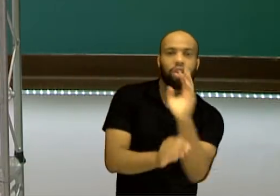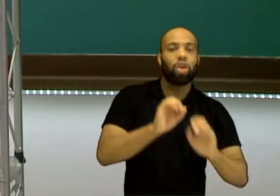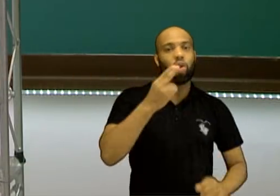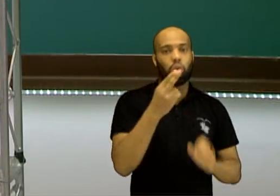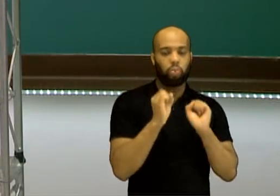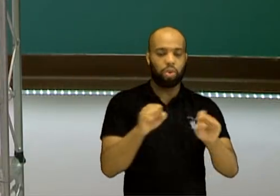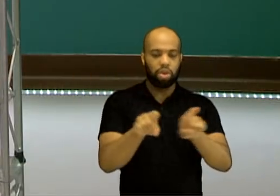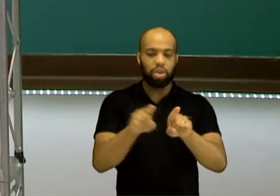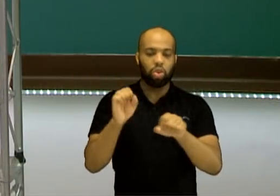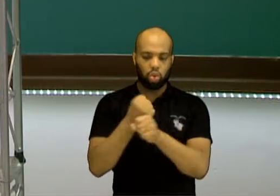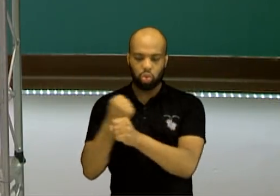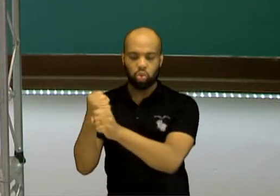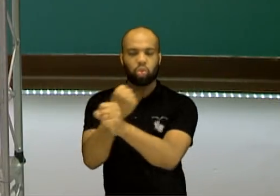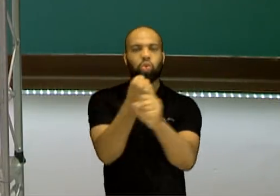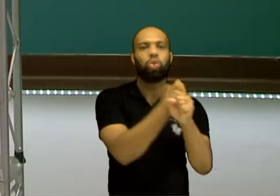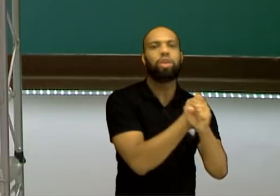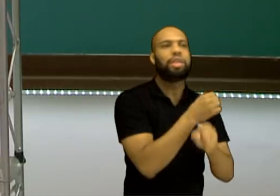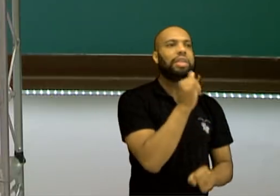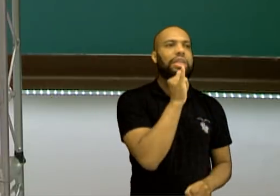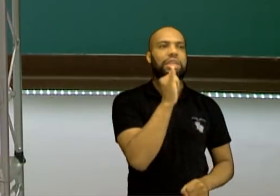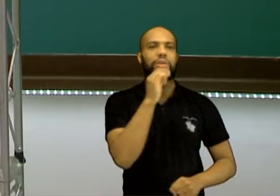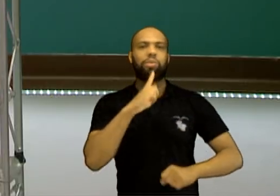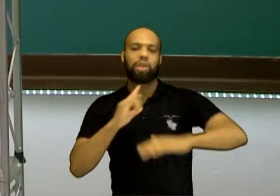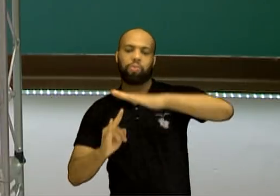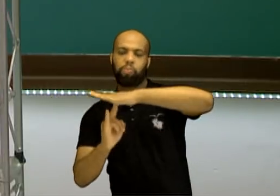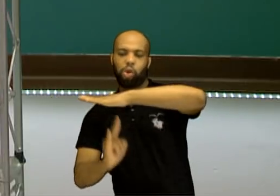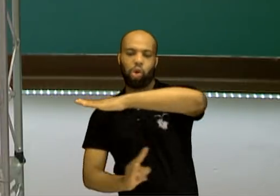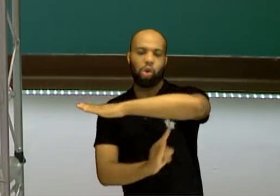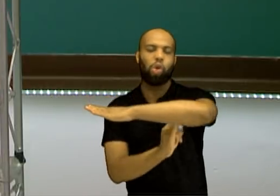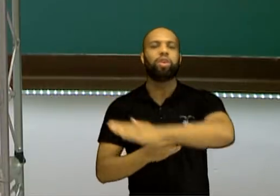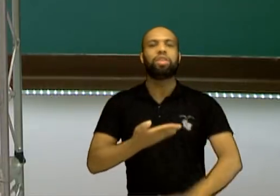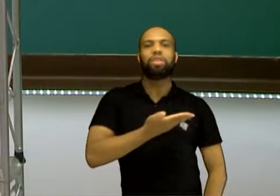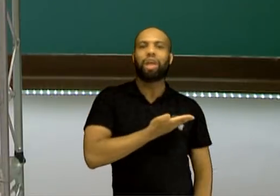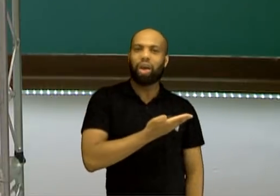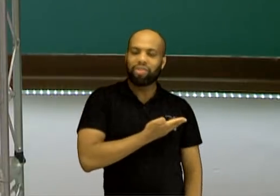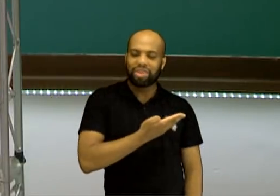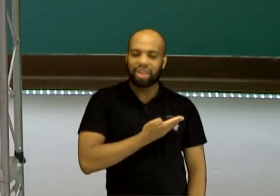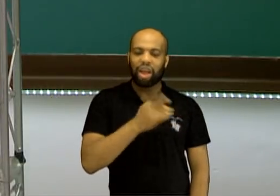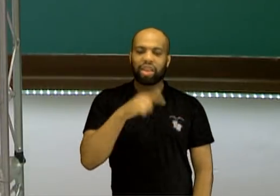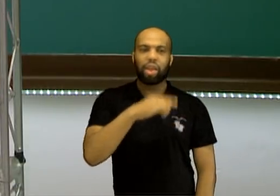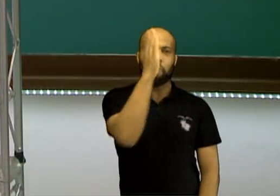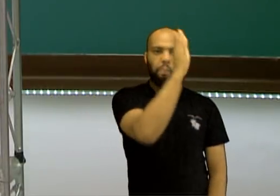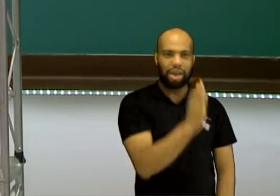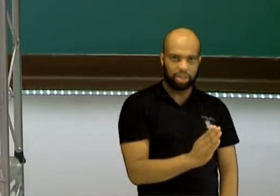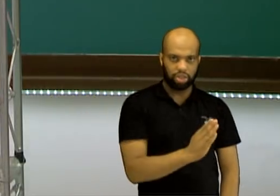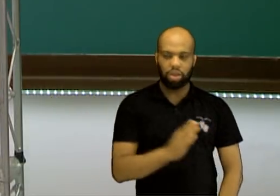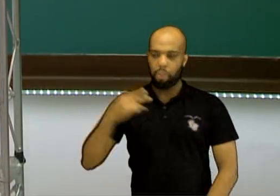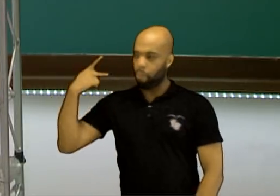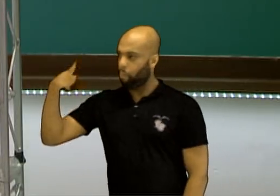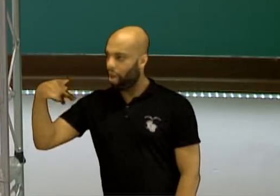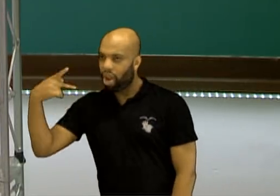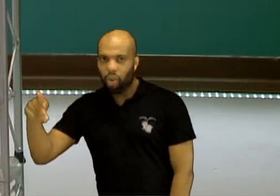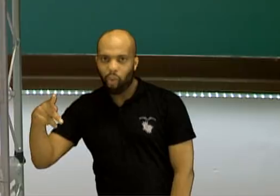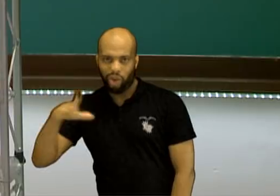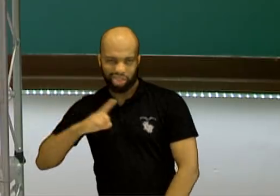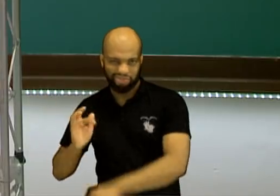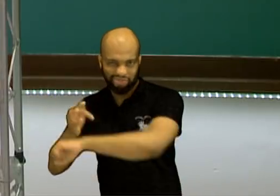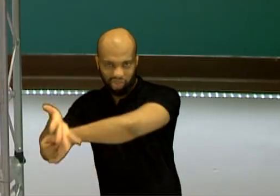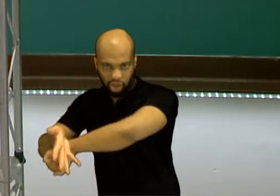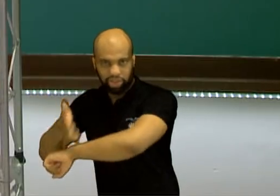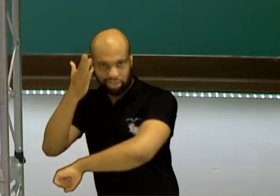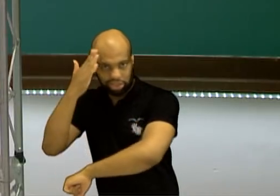né, artificiais. A Ponte da Amizade, por exemplo, que liga o Brasil ao Paraguai ali por Foz do Iguaçu, aqui no Paraná, né,